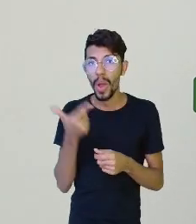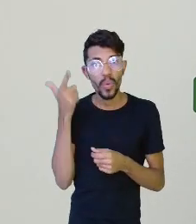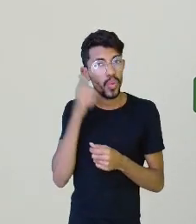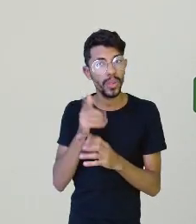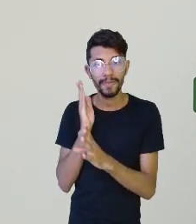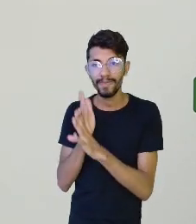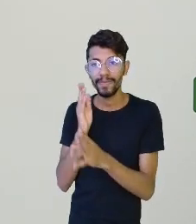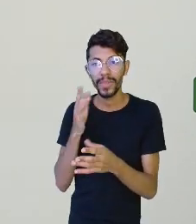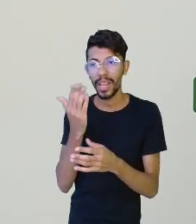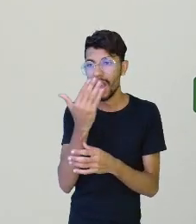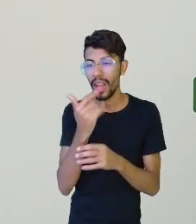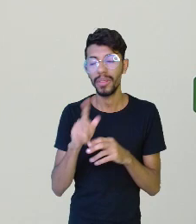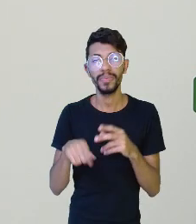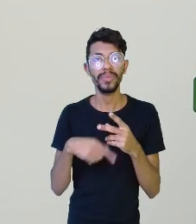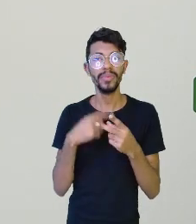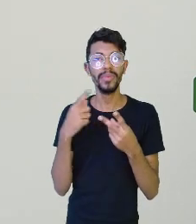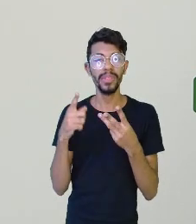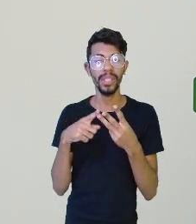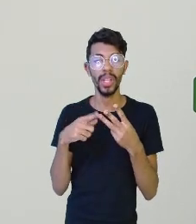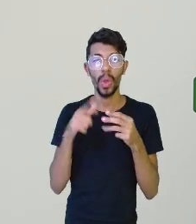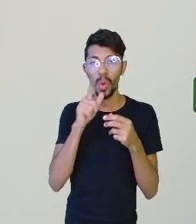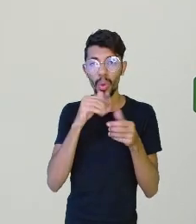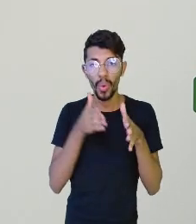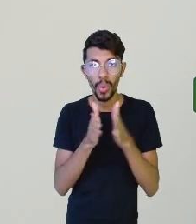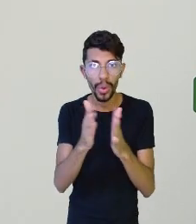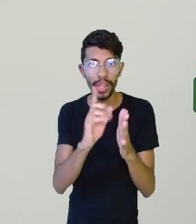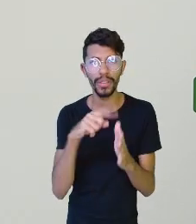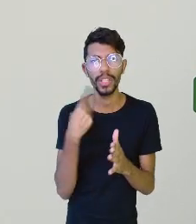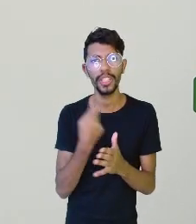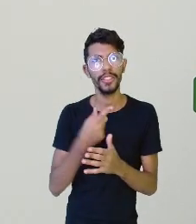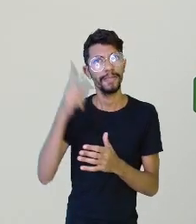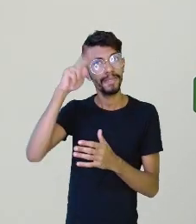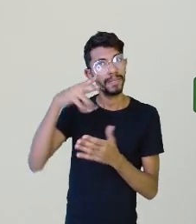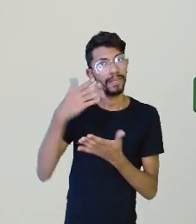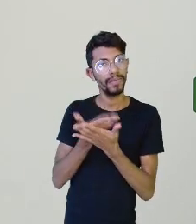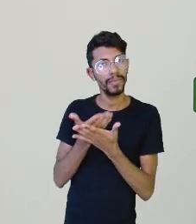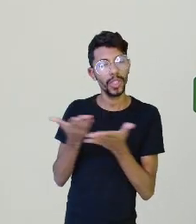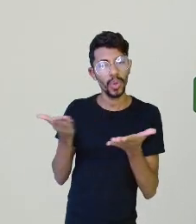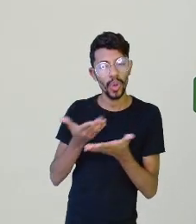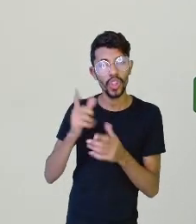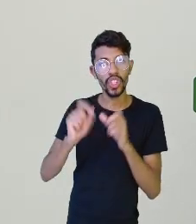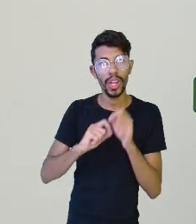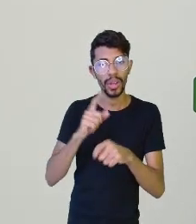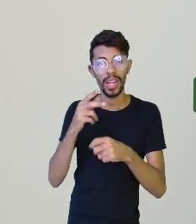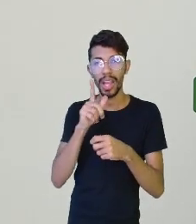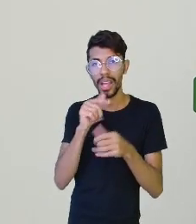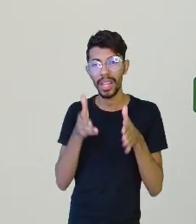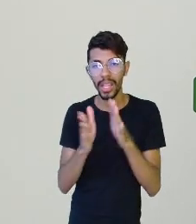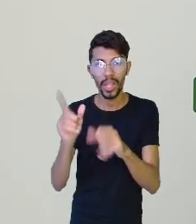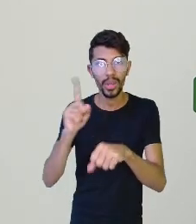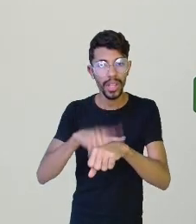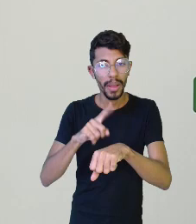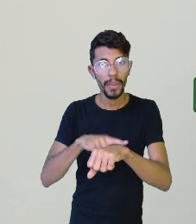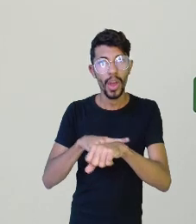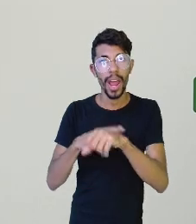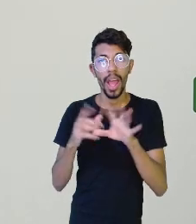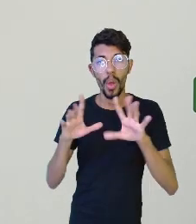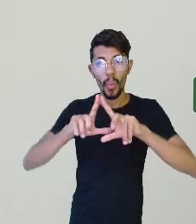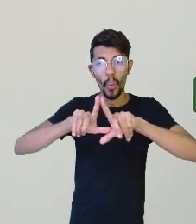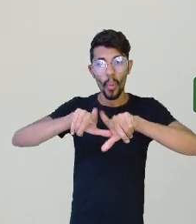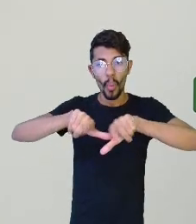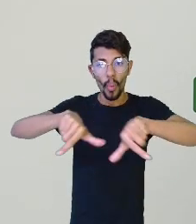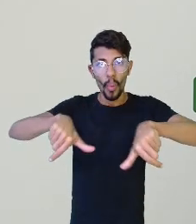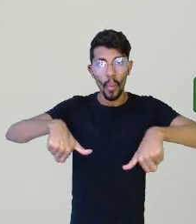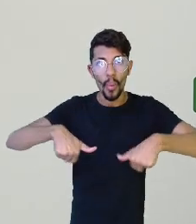alimentação. Aqueles rios que a gente aprendeu hoje, lembrou hoje, que são os rios temporários, vão secando.